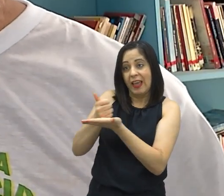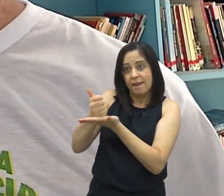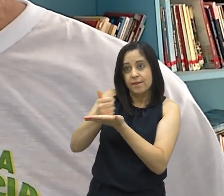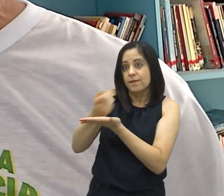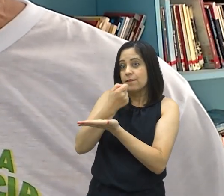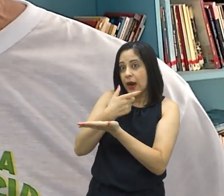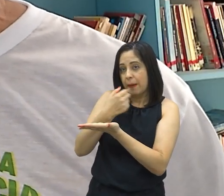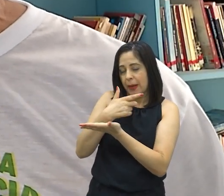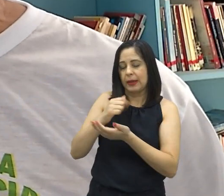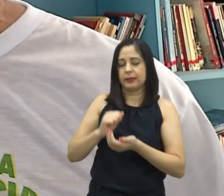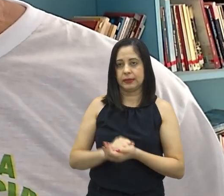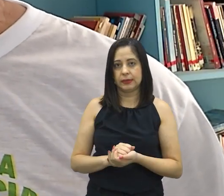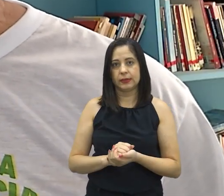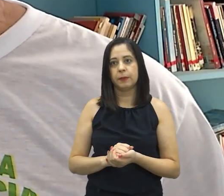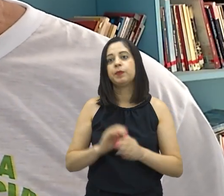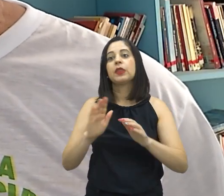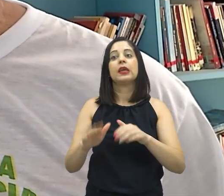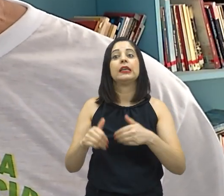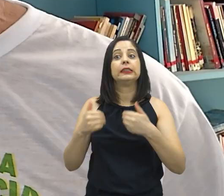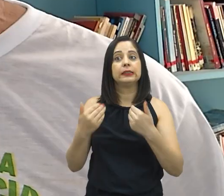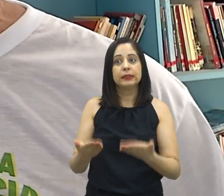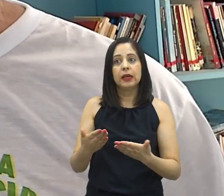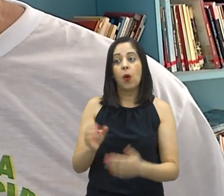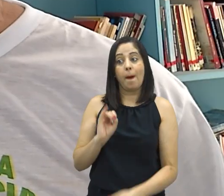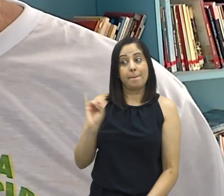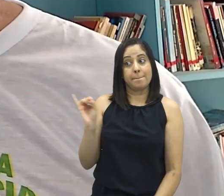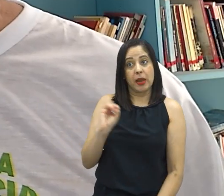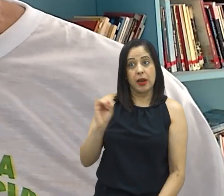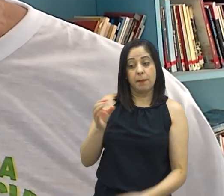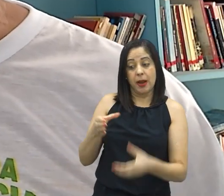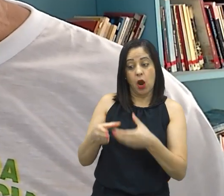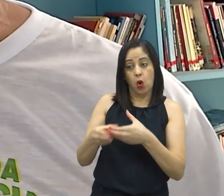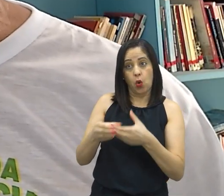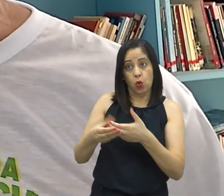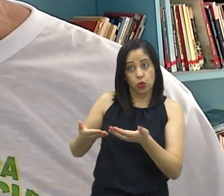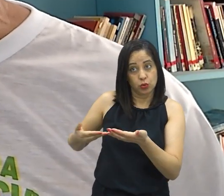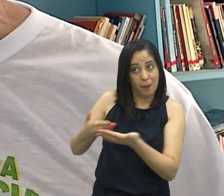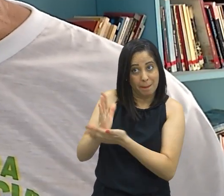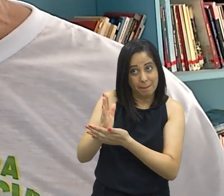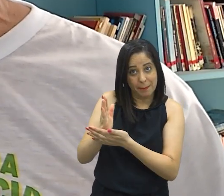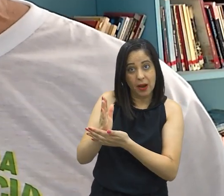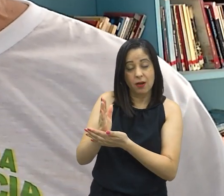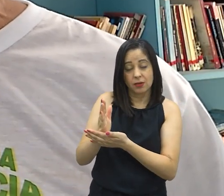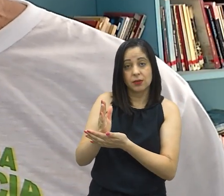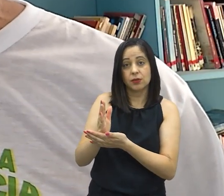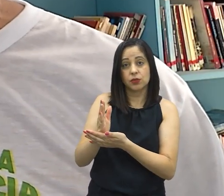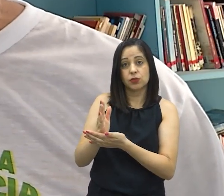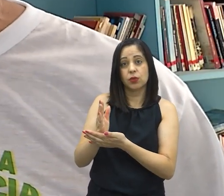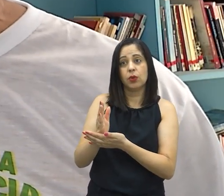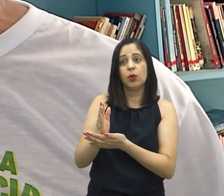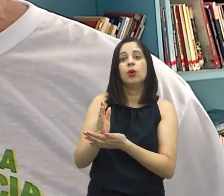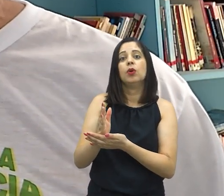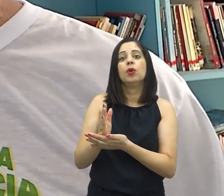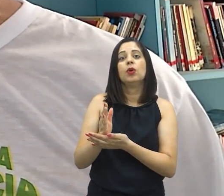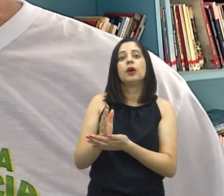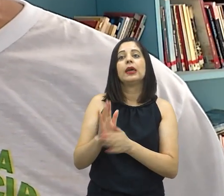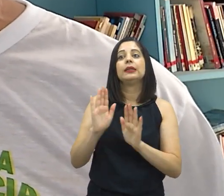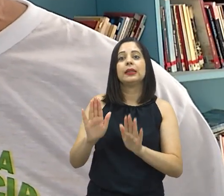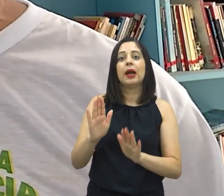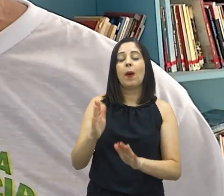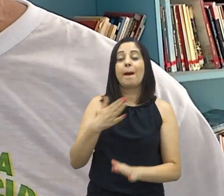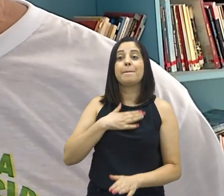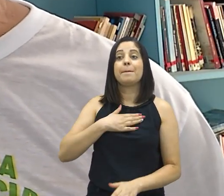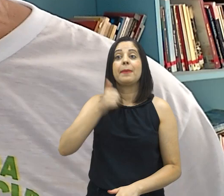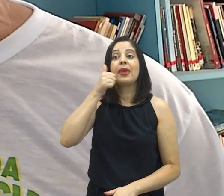Paulo, a irmã concursou no estado, tornou-se professora efetiva do estado na cidade de São Paulo, e